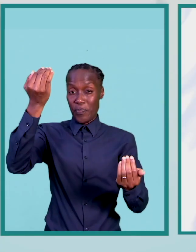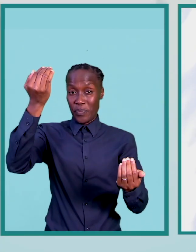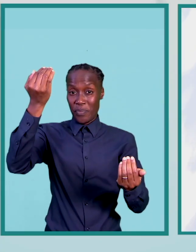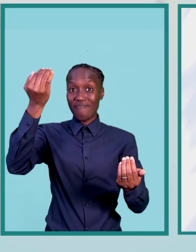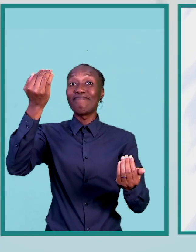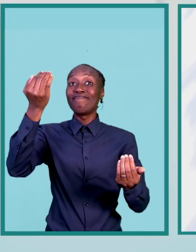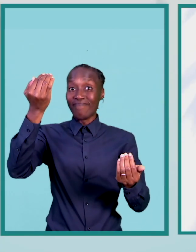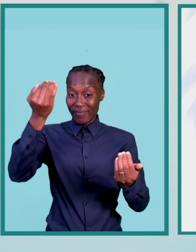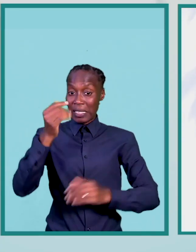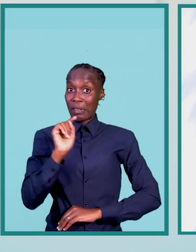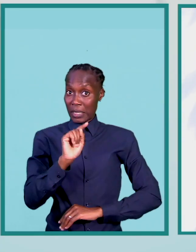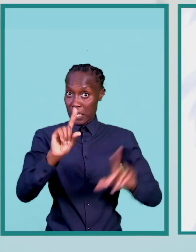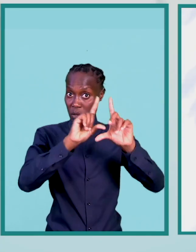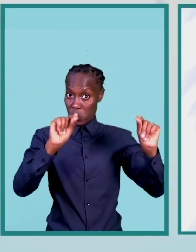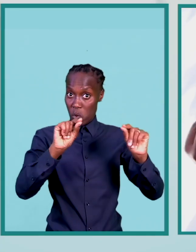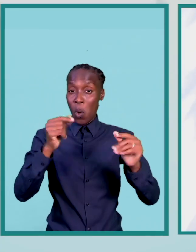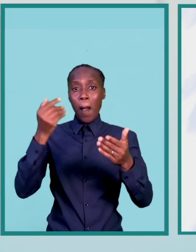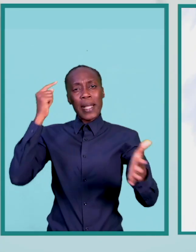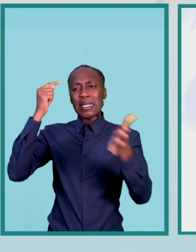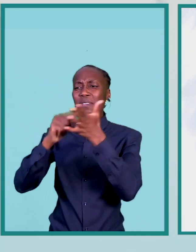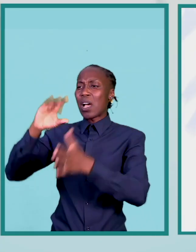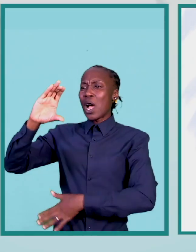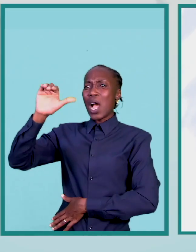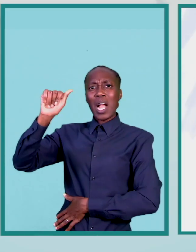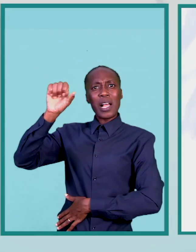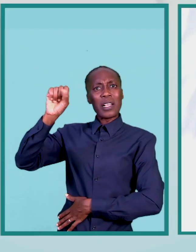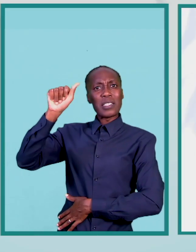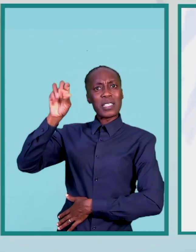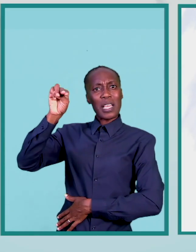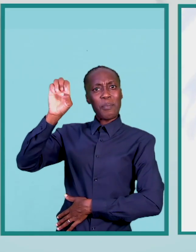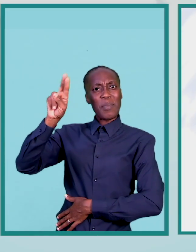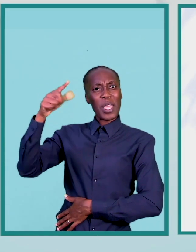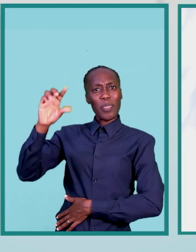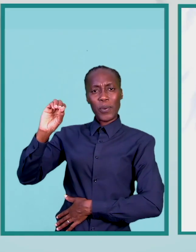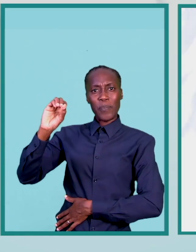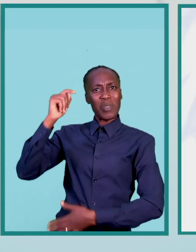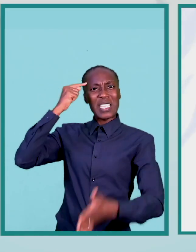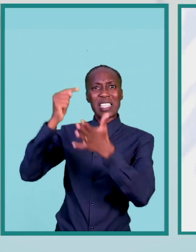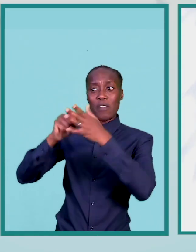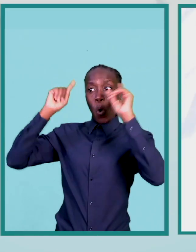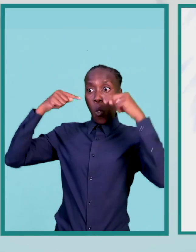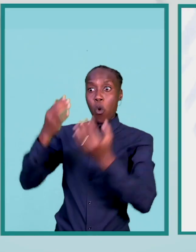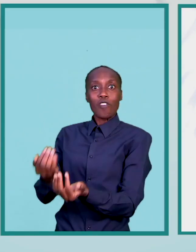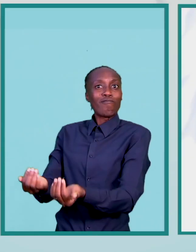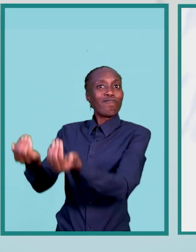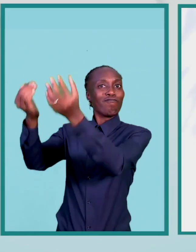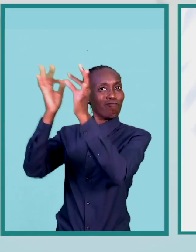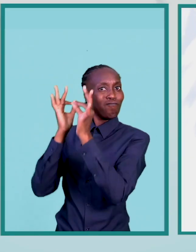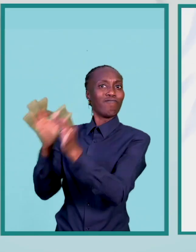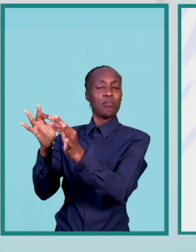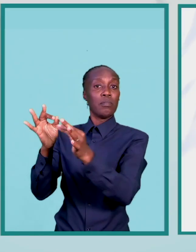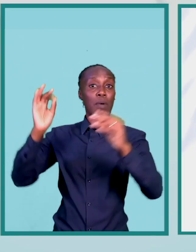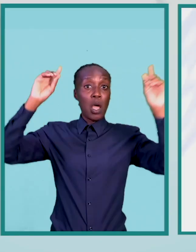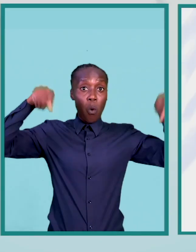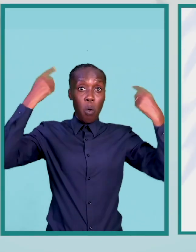porque casamento pressupõe união de pessoas adultas que já têm maturidade suficiente para poder tomar decisão.